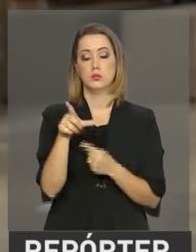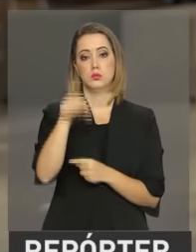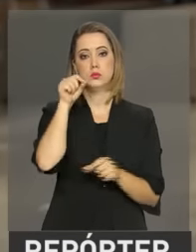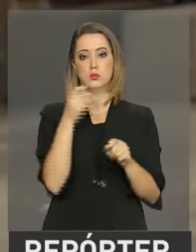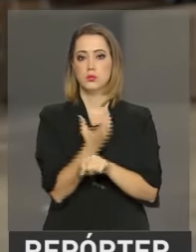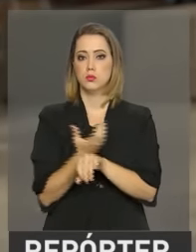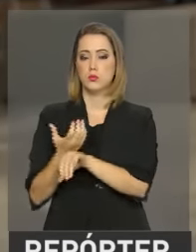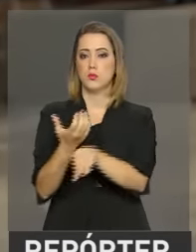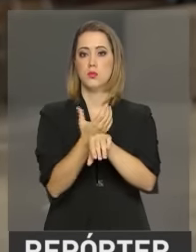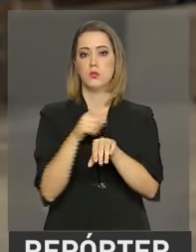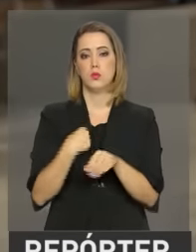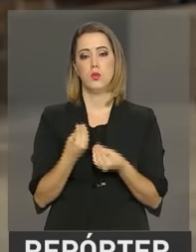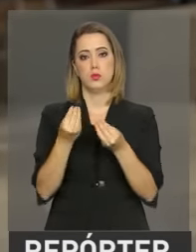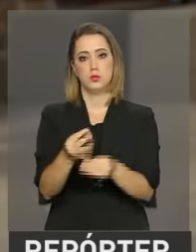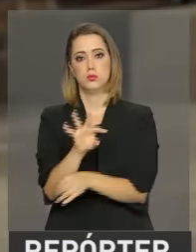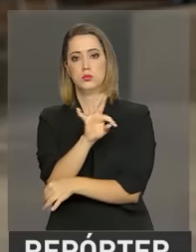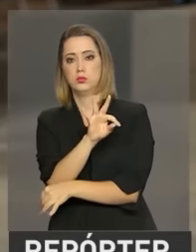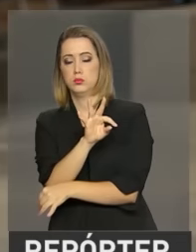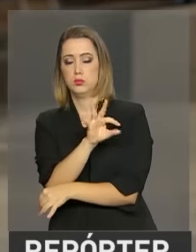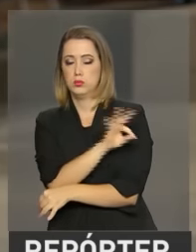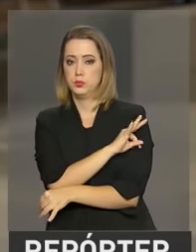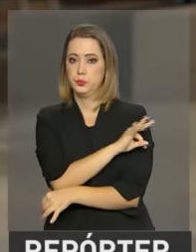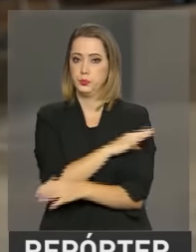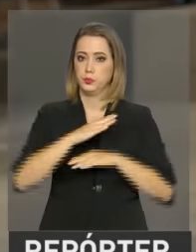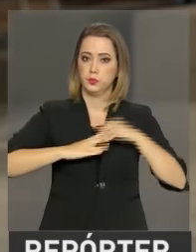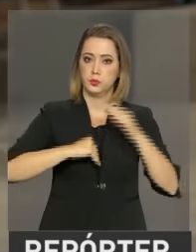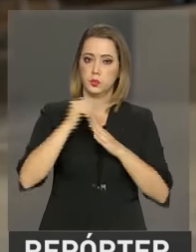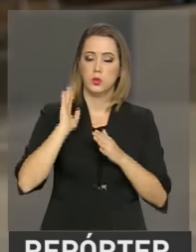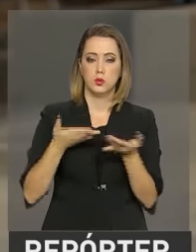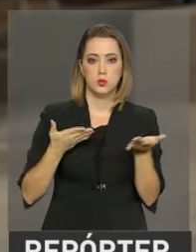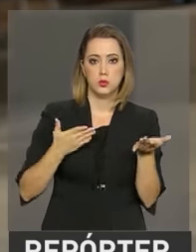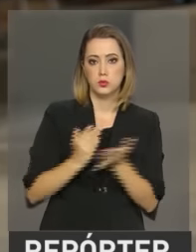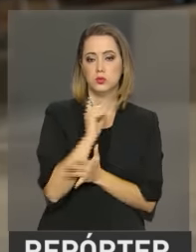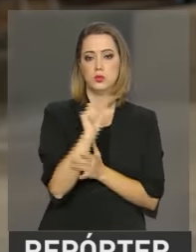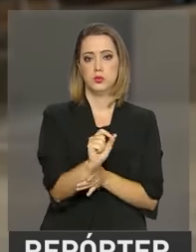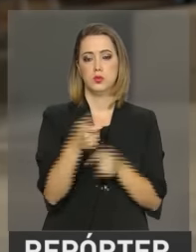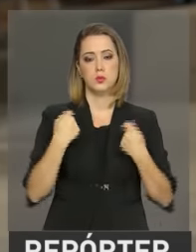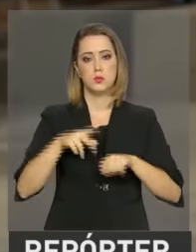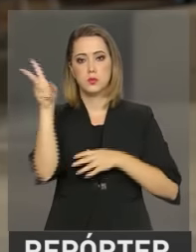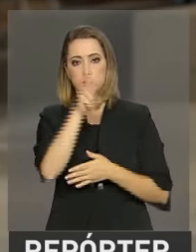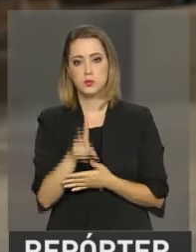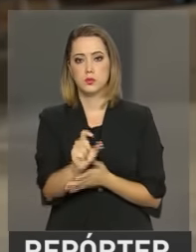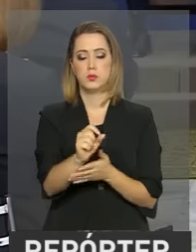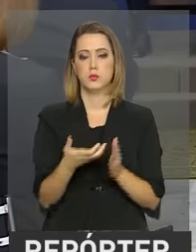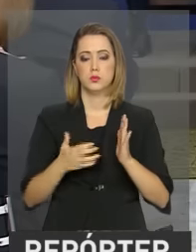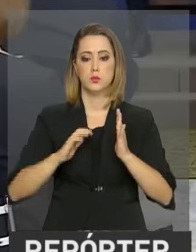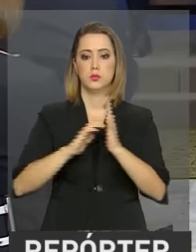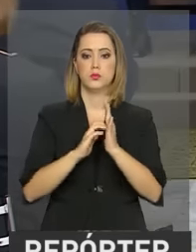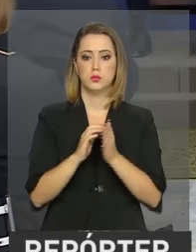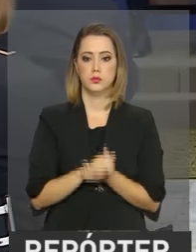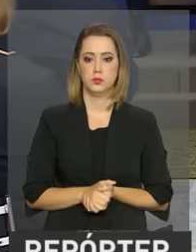oferecer formação profissional a medida já foi aprovada na câmara dos deputados e está sendo analisada pelo senado